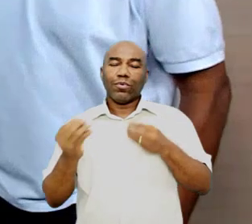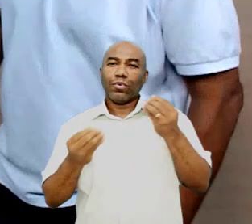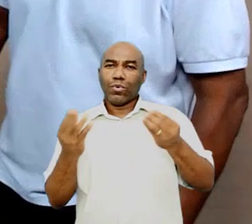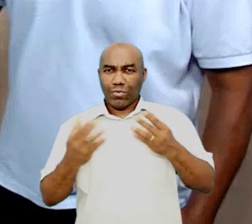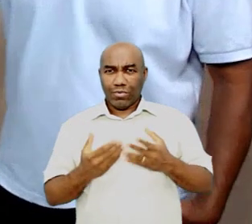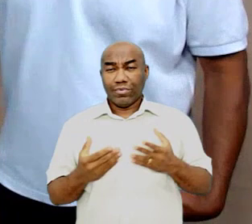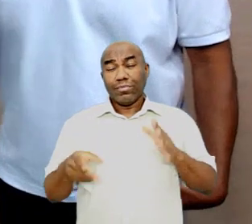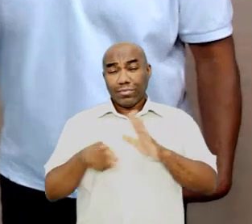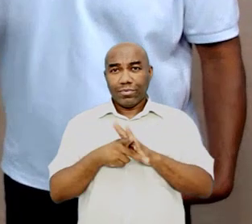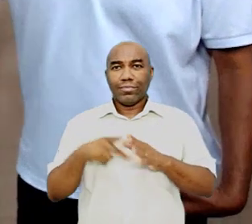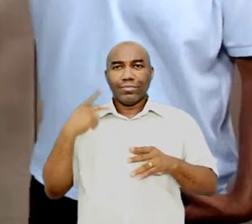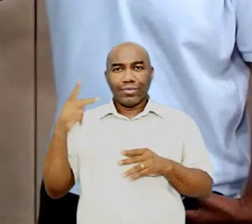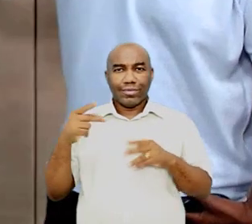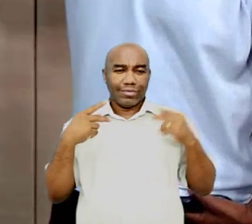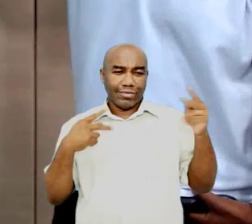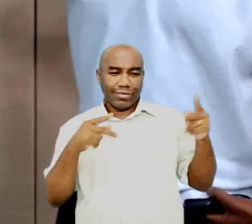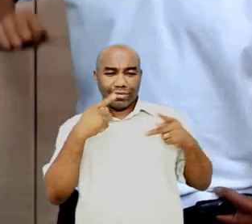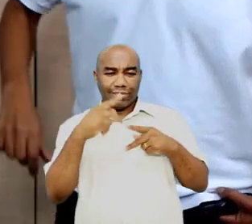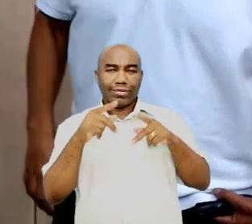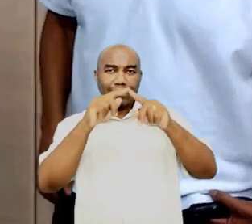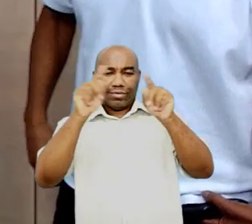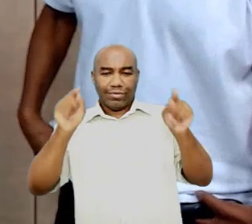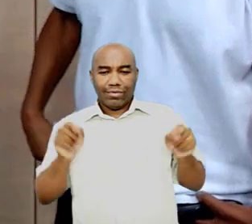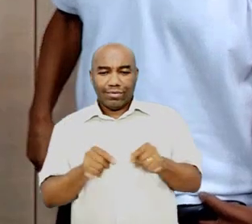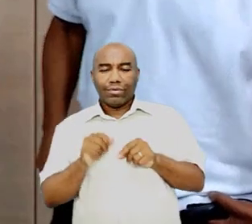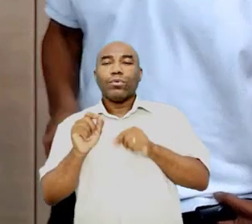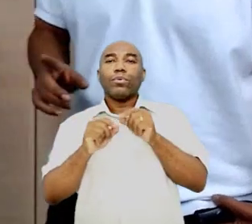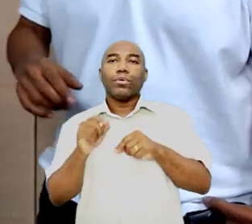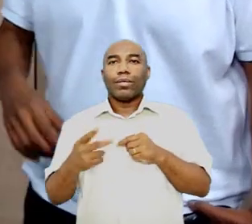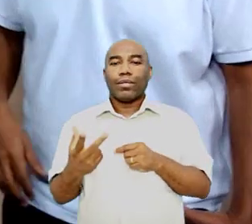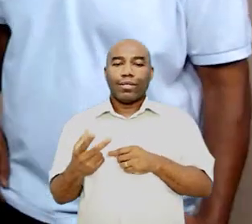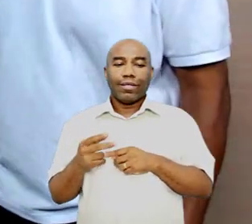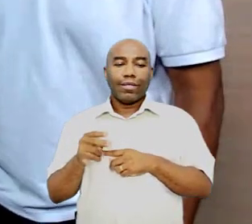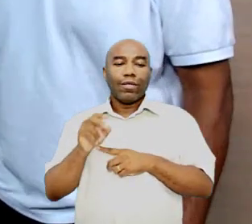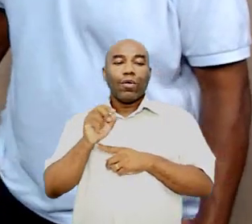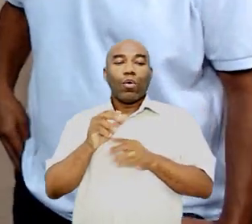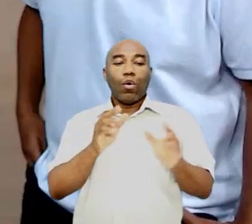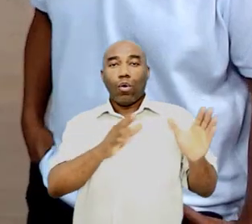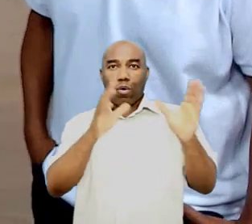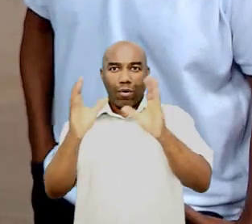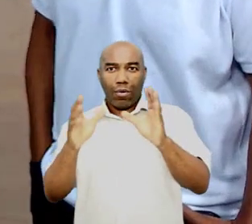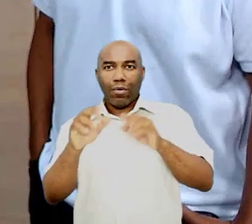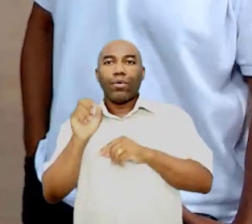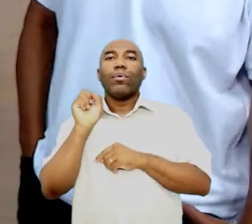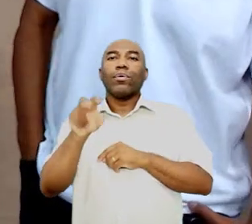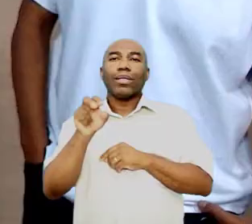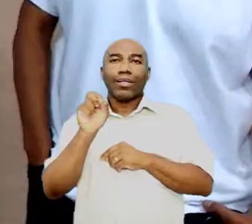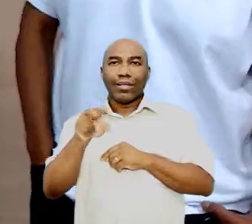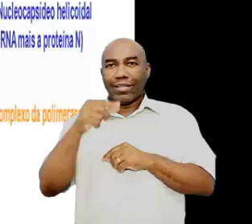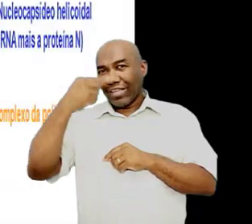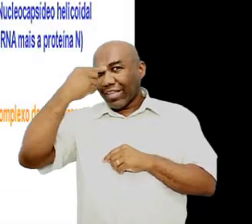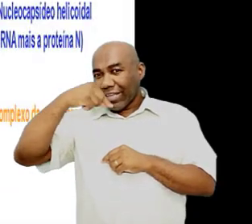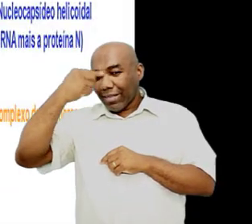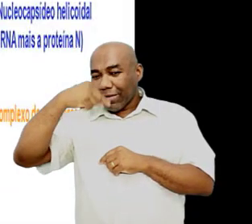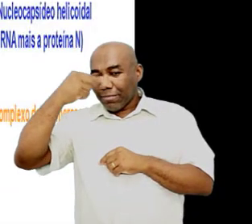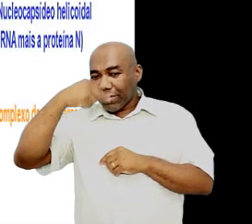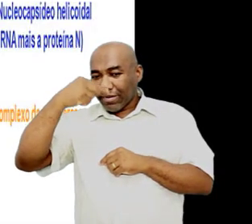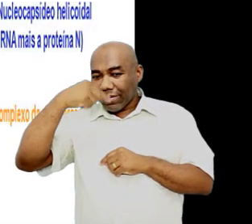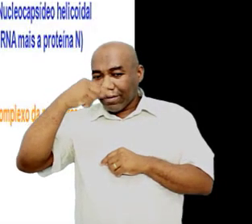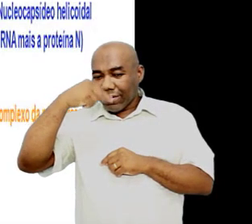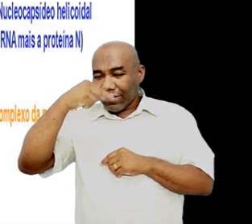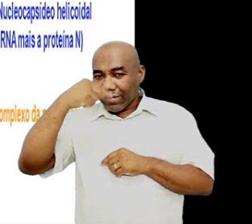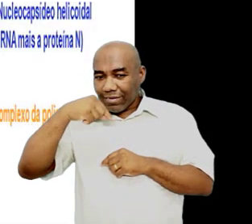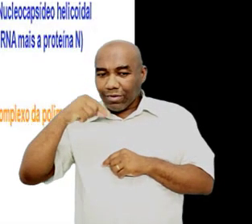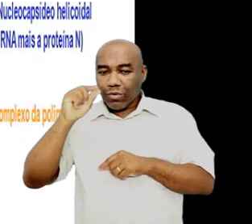Ortomixovírus. Pessoal, vírus da gripe. Caramba, professor, olha lá. Então eu posso dizer que